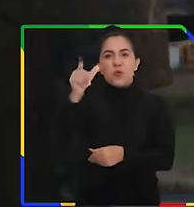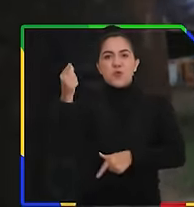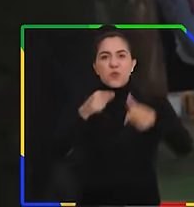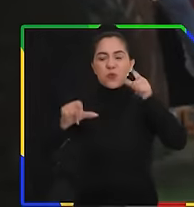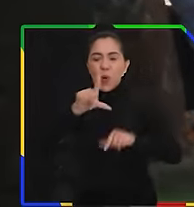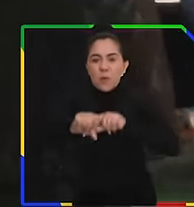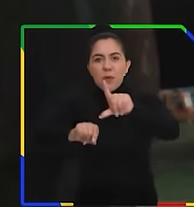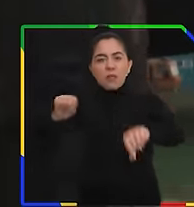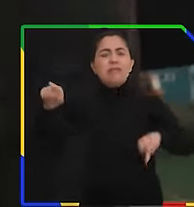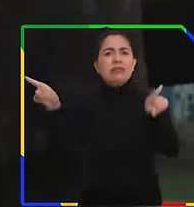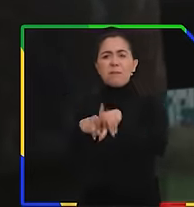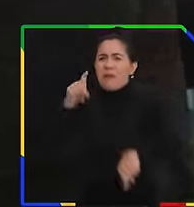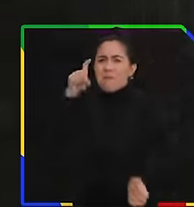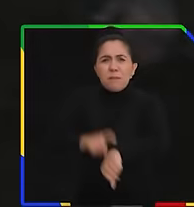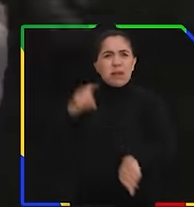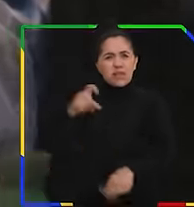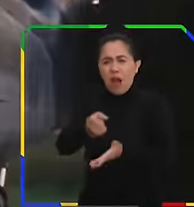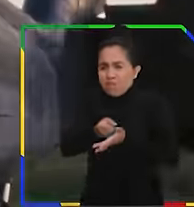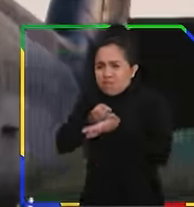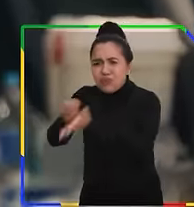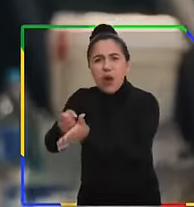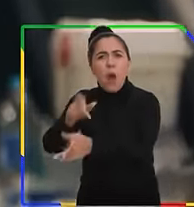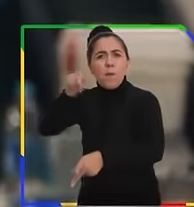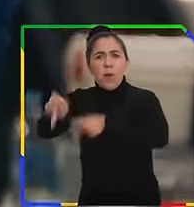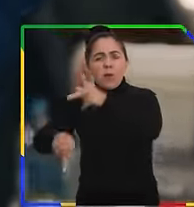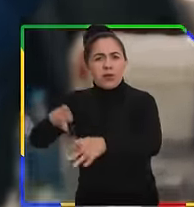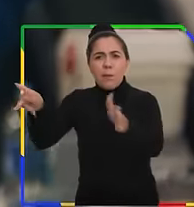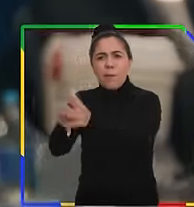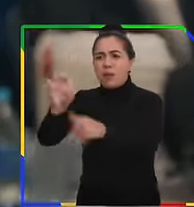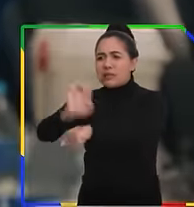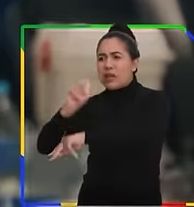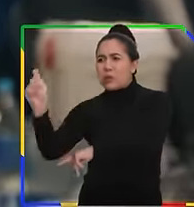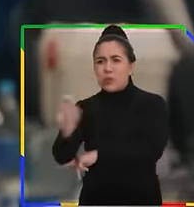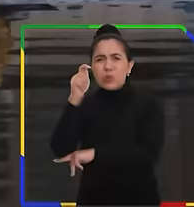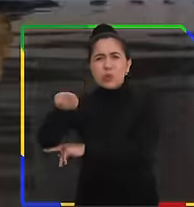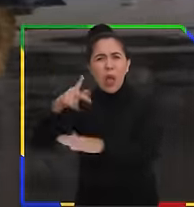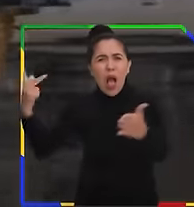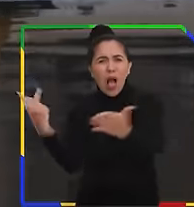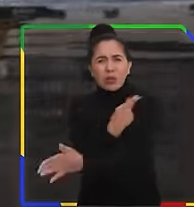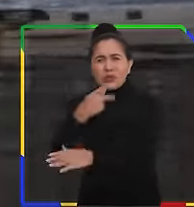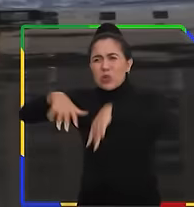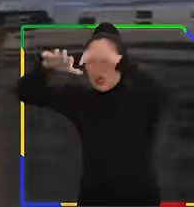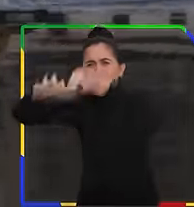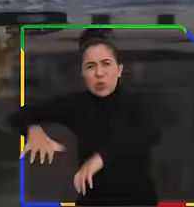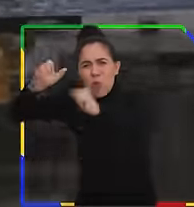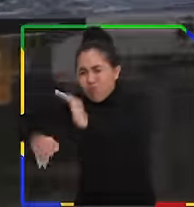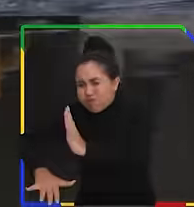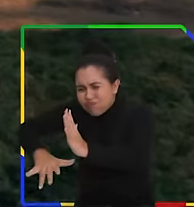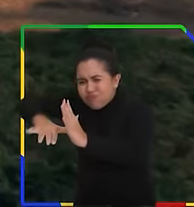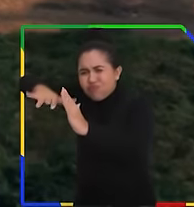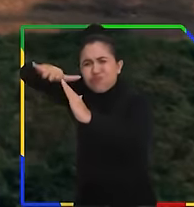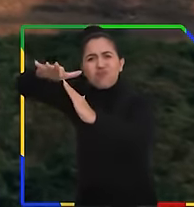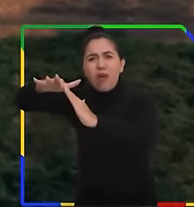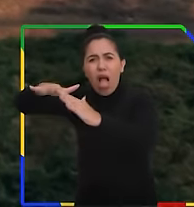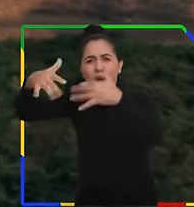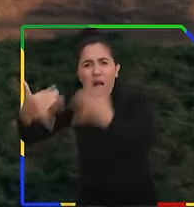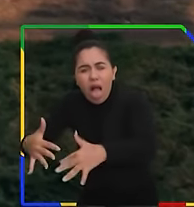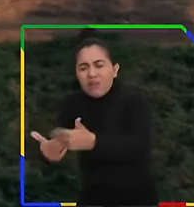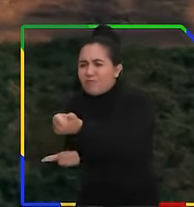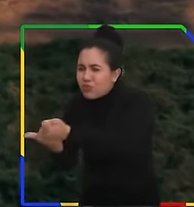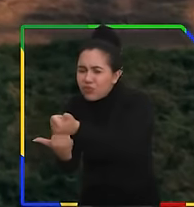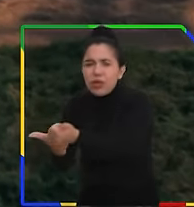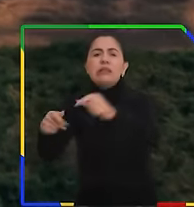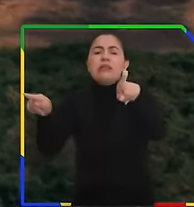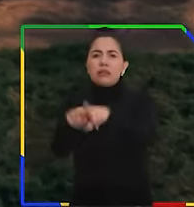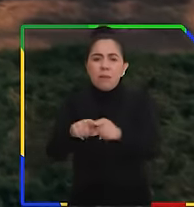município. Foi assim no socorro imediato às vítimas das calamidades, a exemplo das enchentes do Rio Grande do Sul e agora